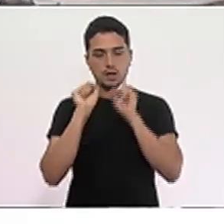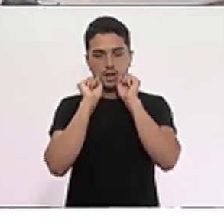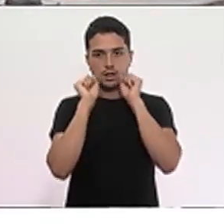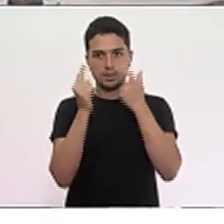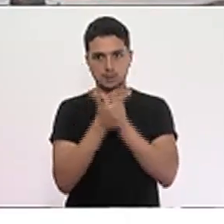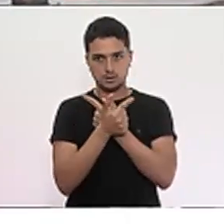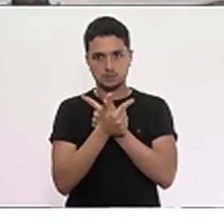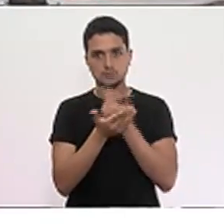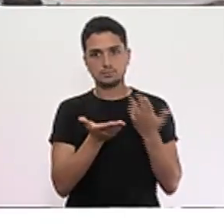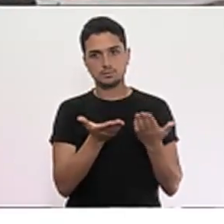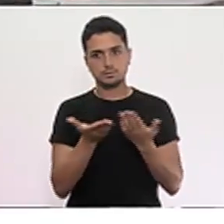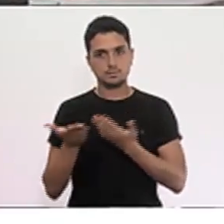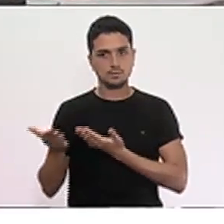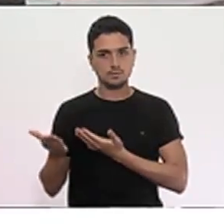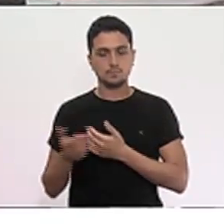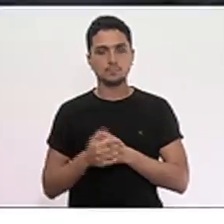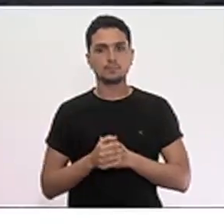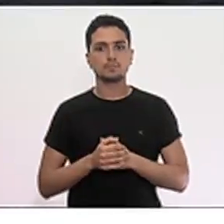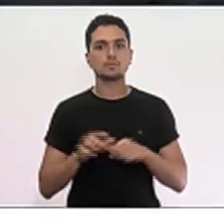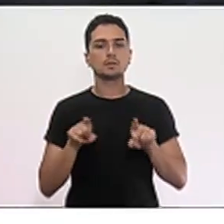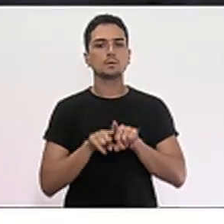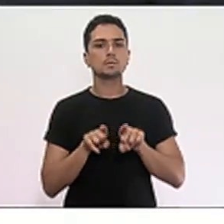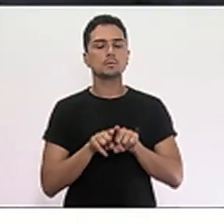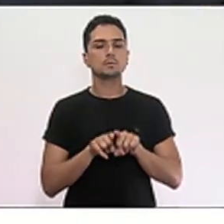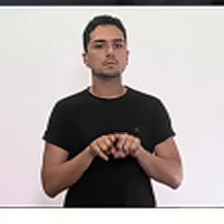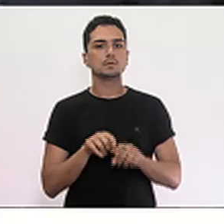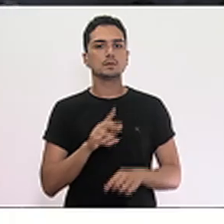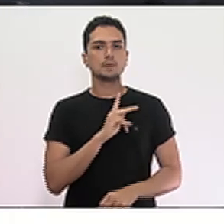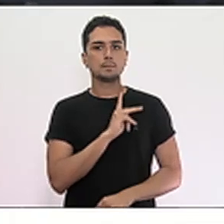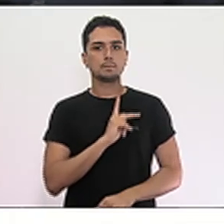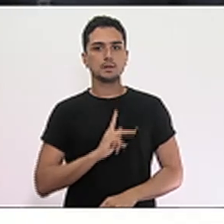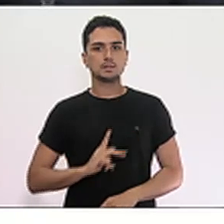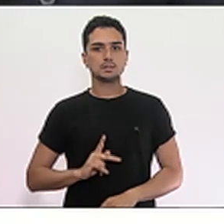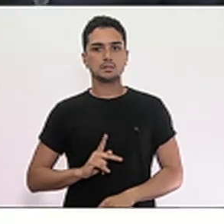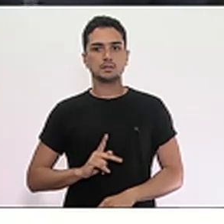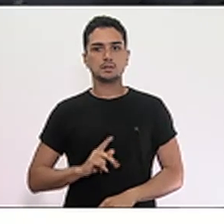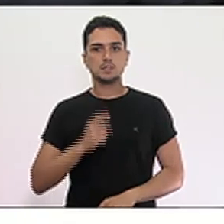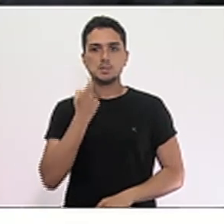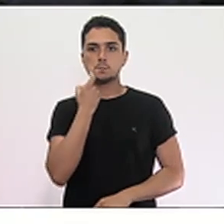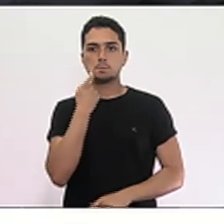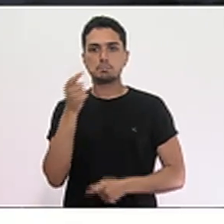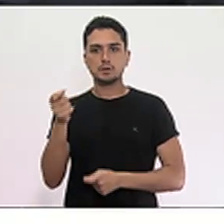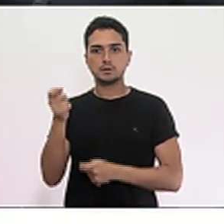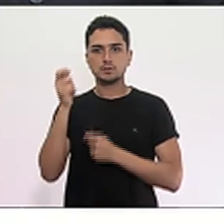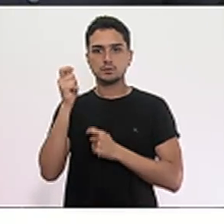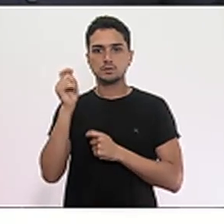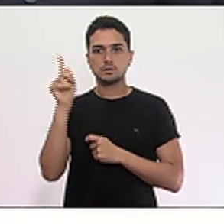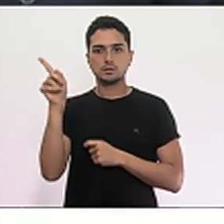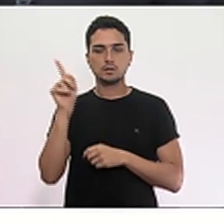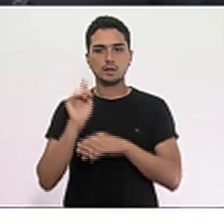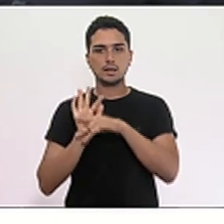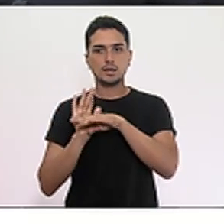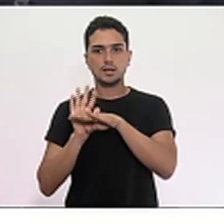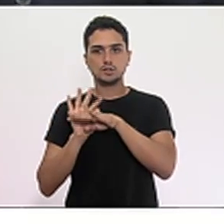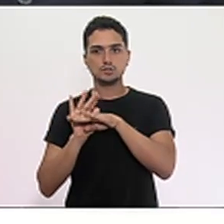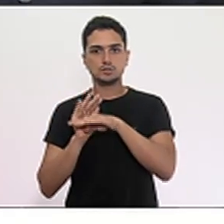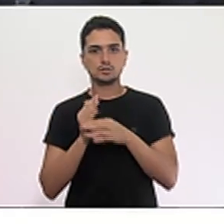Registrar também e agradecer a presença do presidente da Colônia de Pesca de Duque de Caxias, Dr. Gilcinei